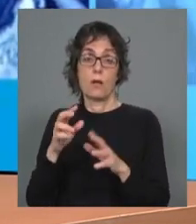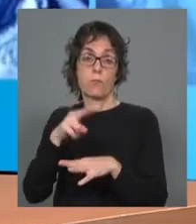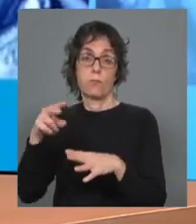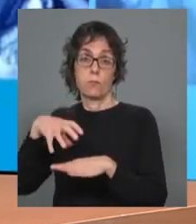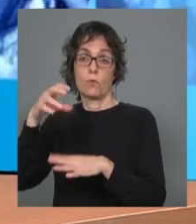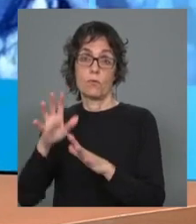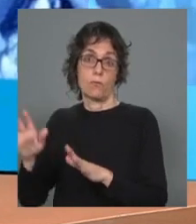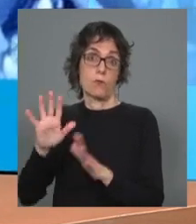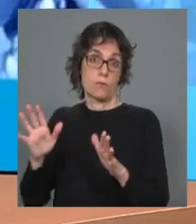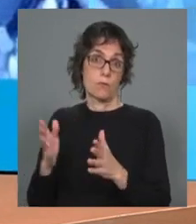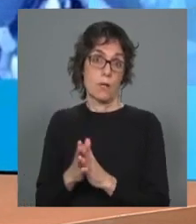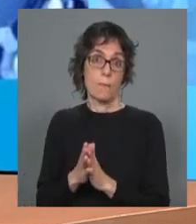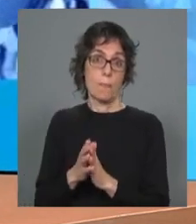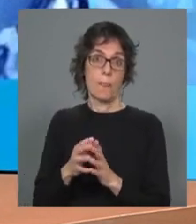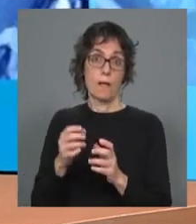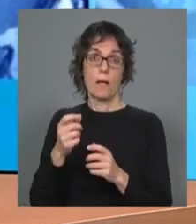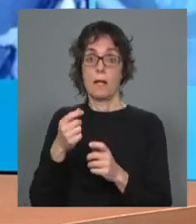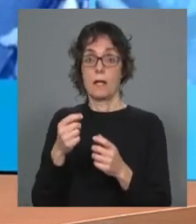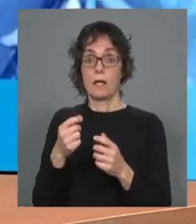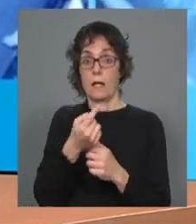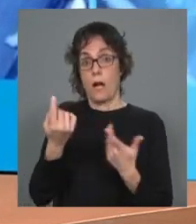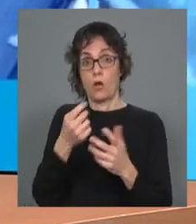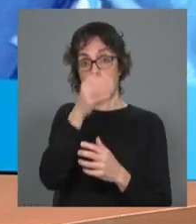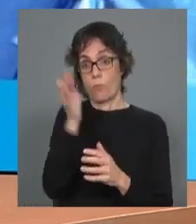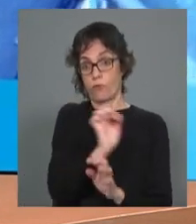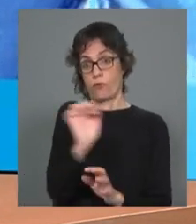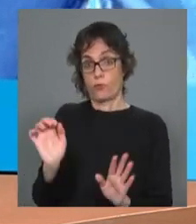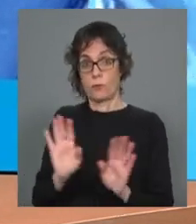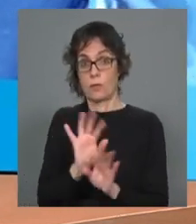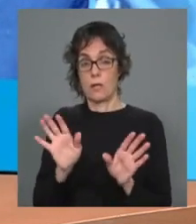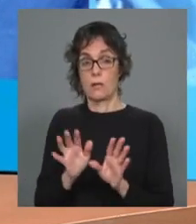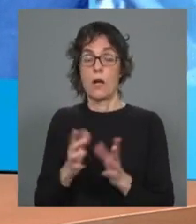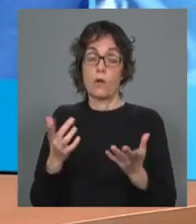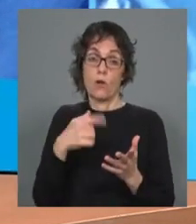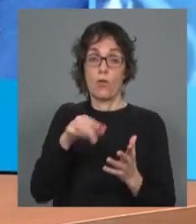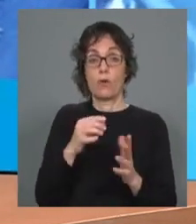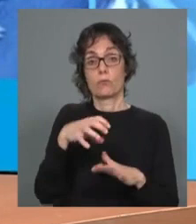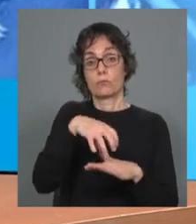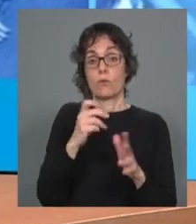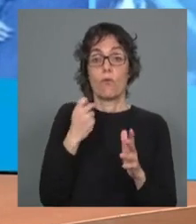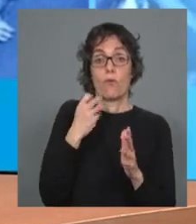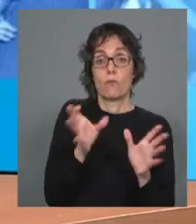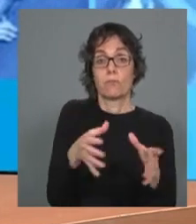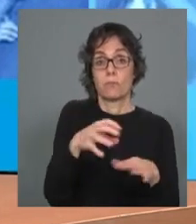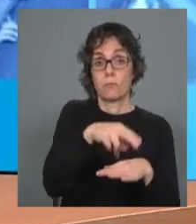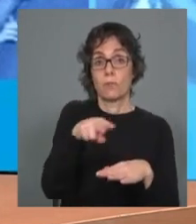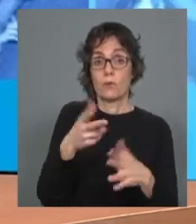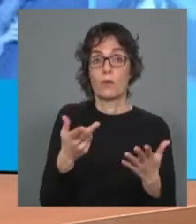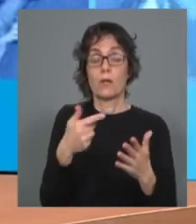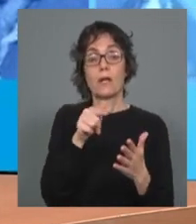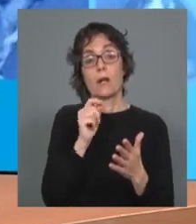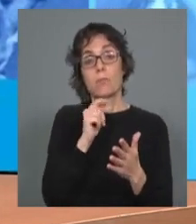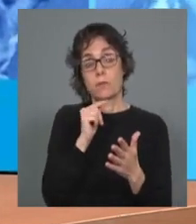da nossa dimensão, à nossa pequena escala. A vantagem de sermos um museu de pequena escala é que possivelmente mais facilmente